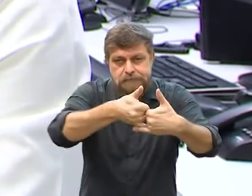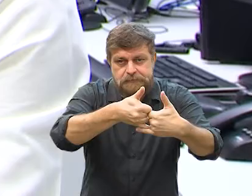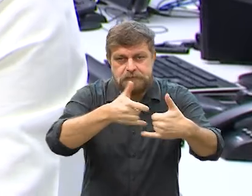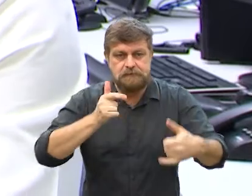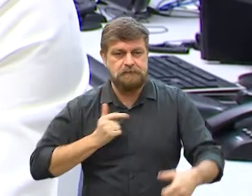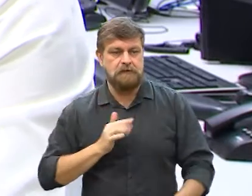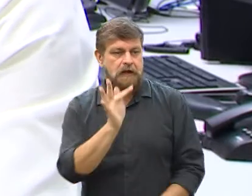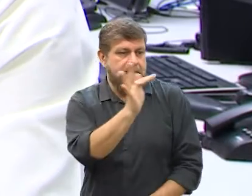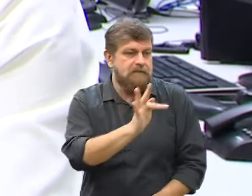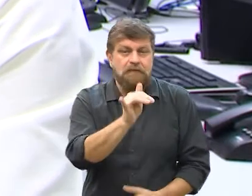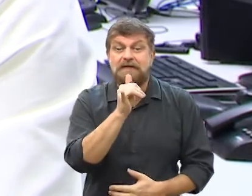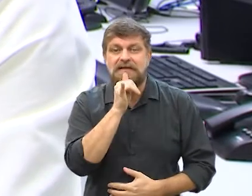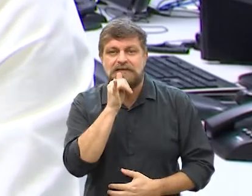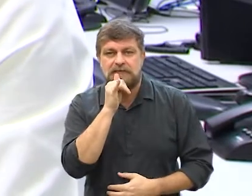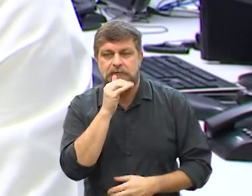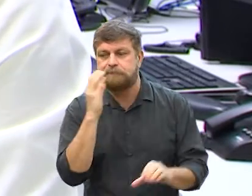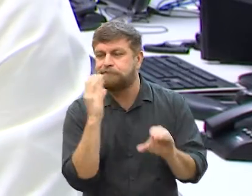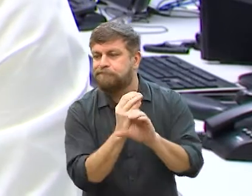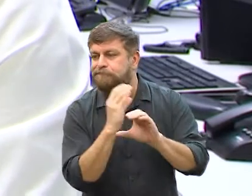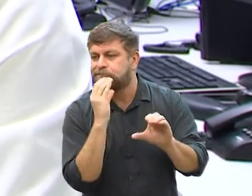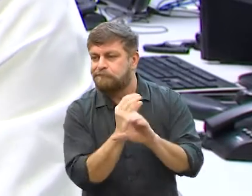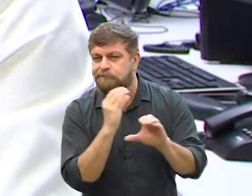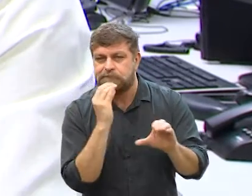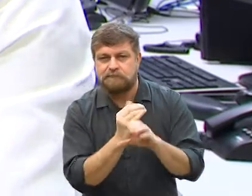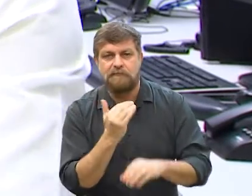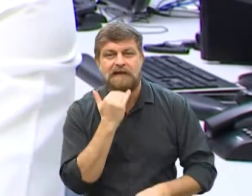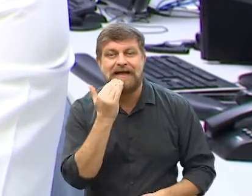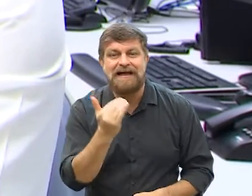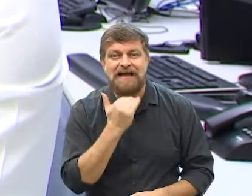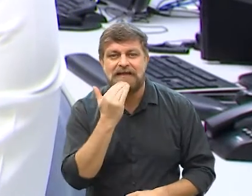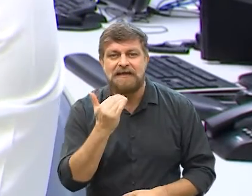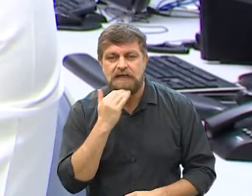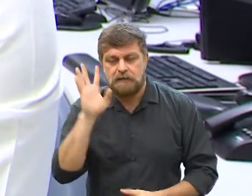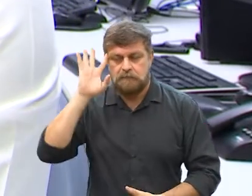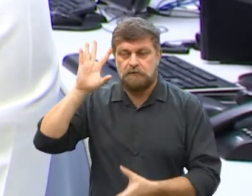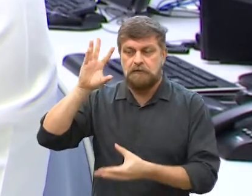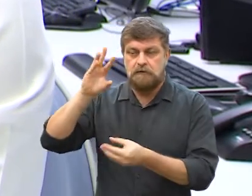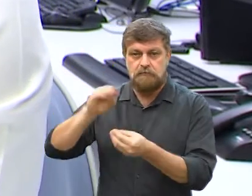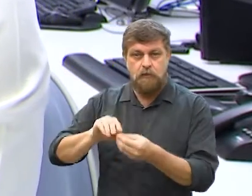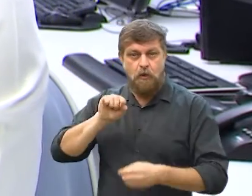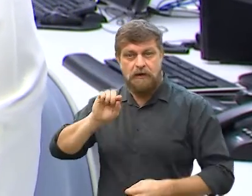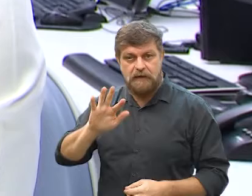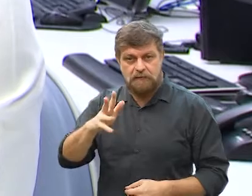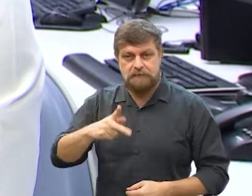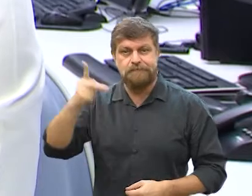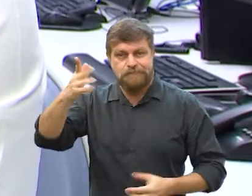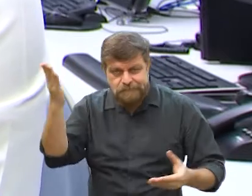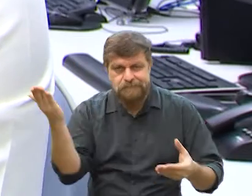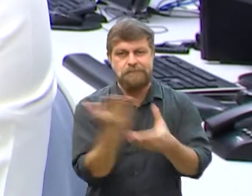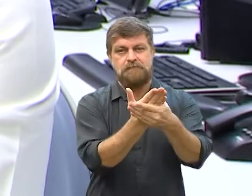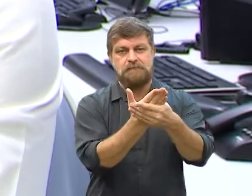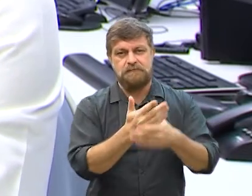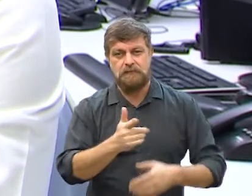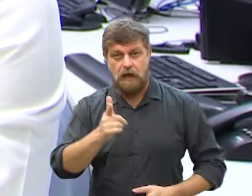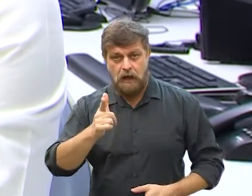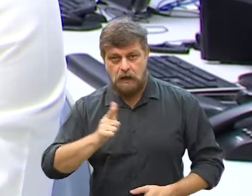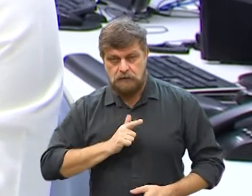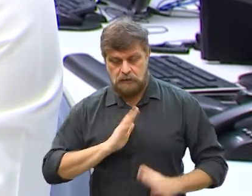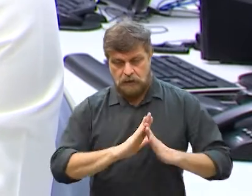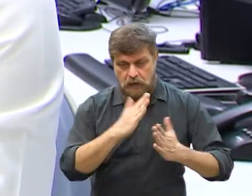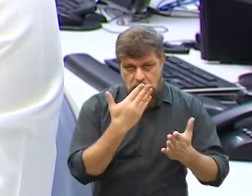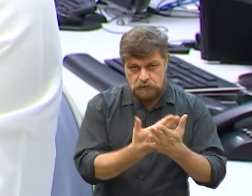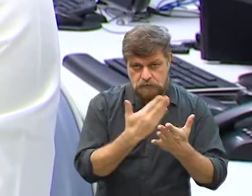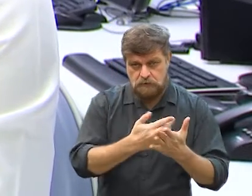da faculdade e não obteve esse atendimento, e isso reflete aqui no nosso atendimento. Então a escola